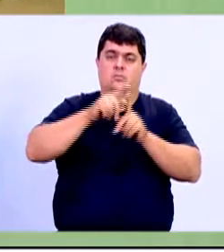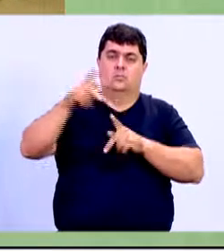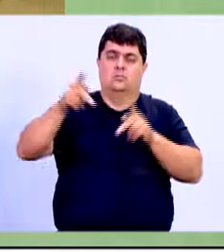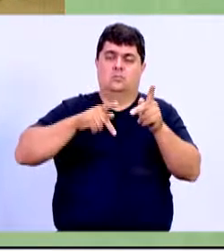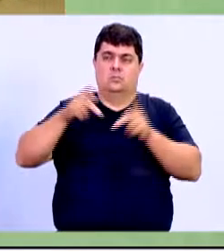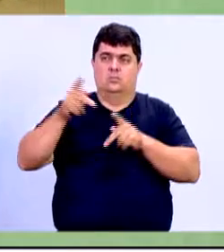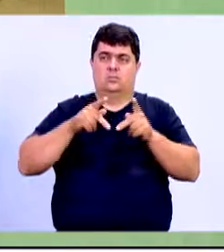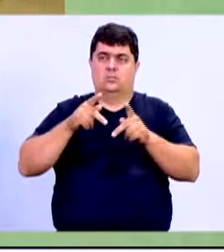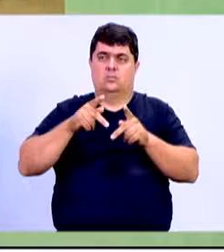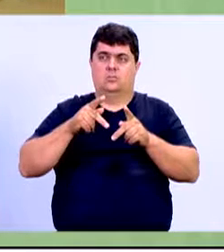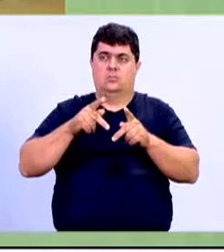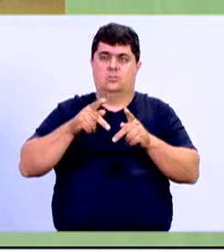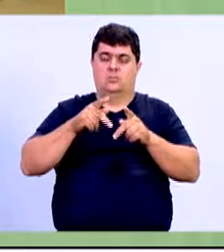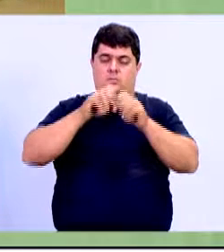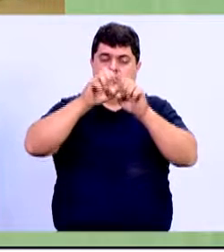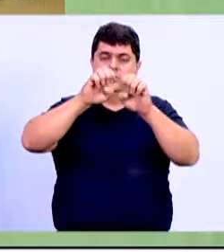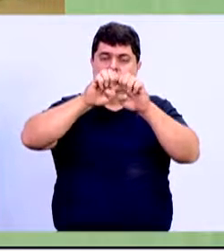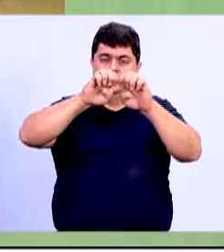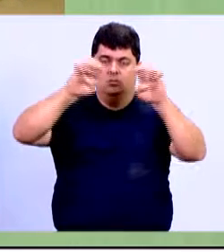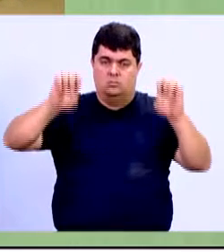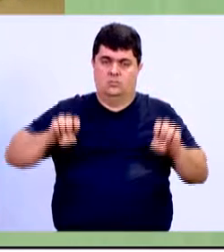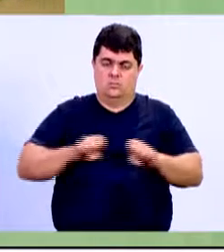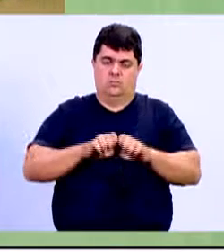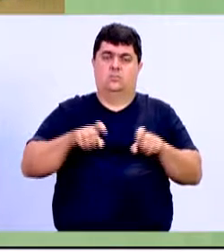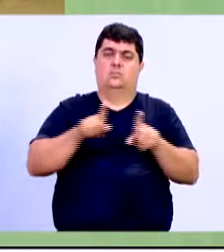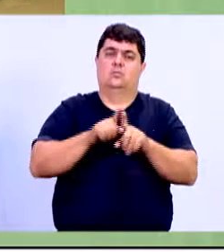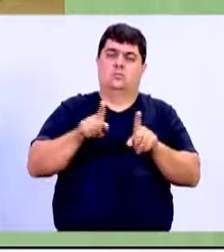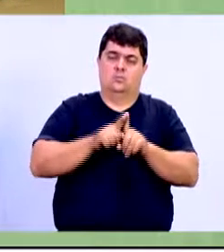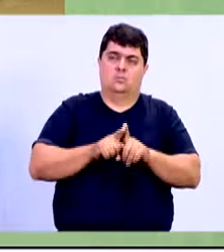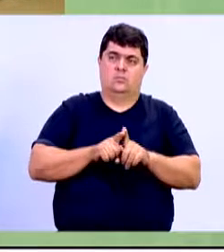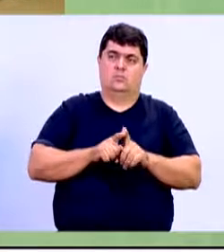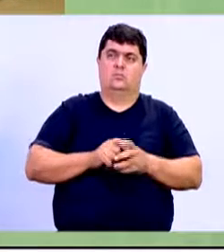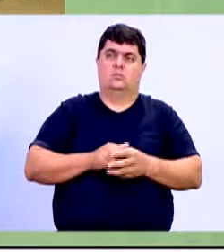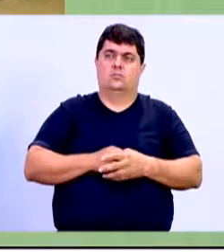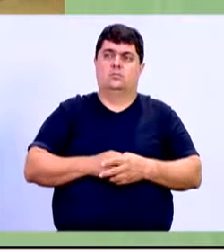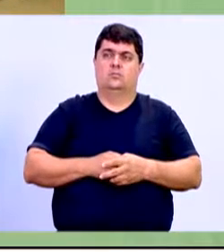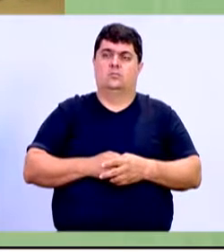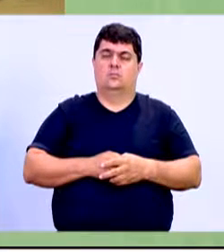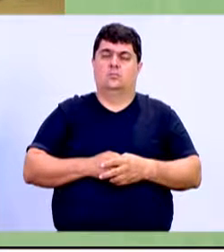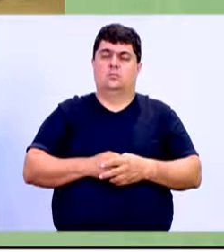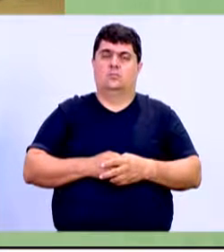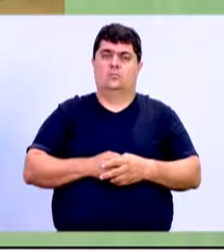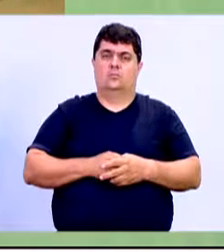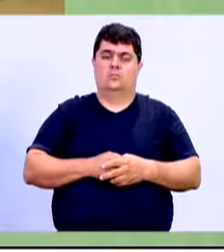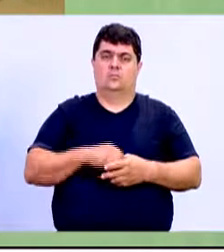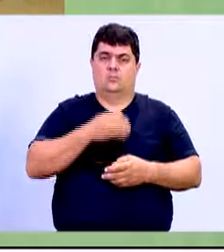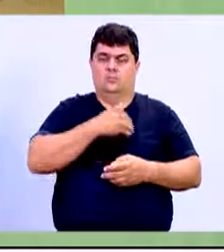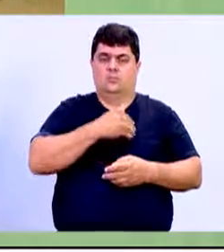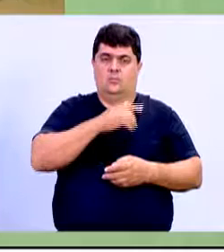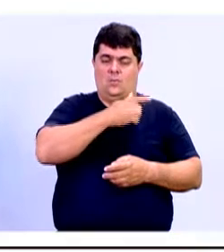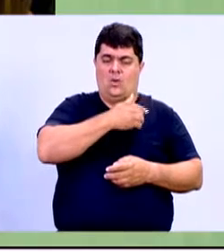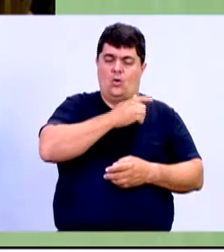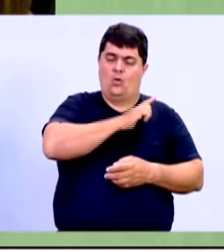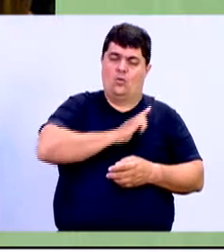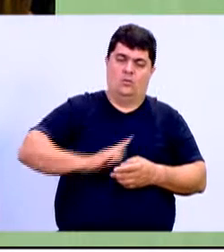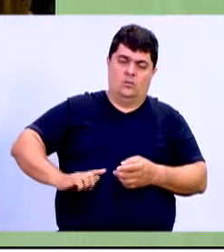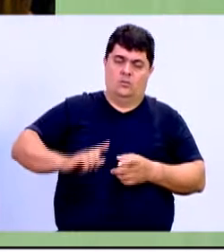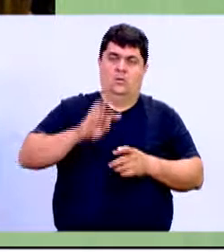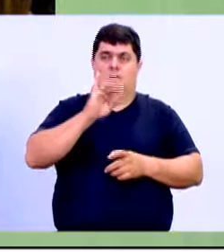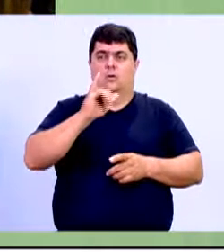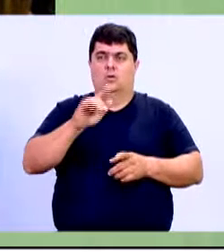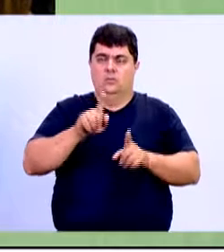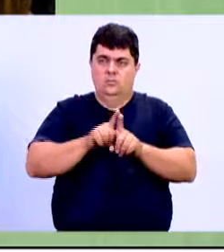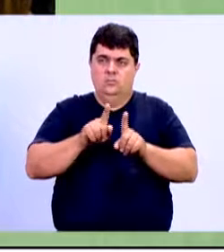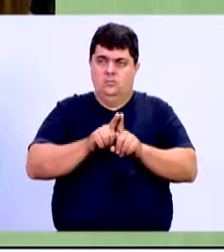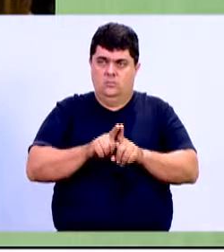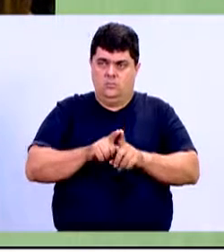projetos de infraestrutura. Isso tudo passa pela nossa área de governança de TI.